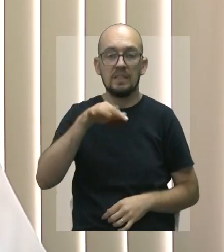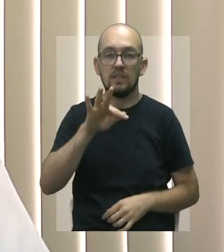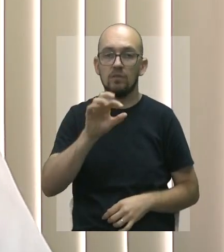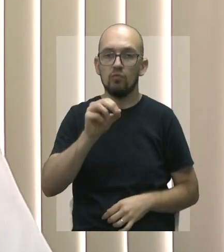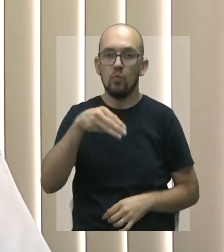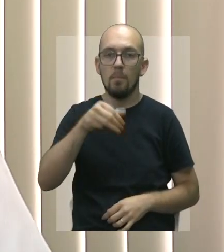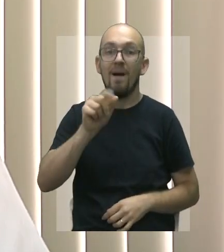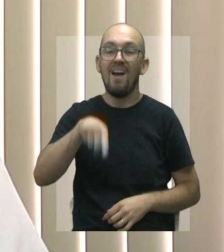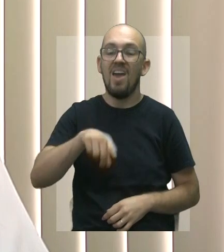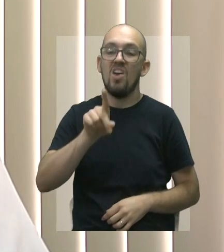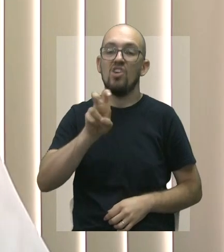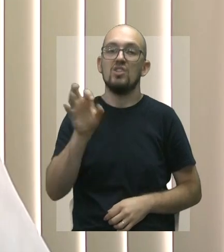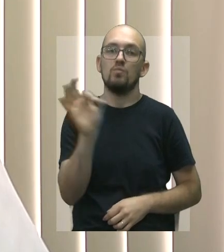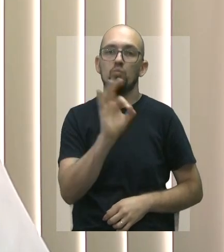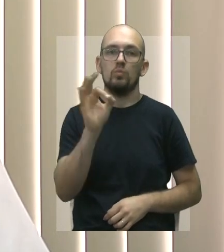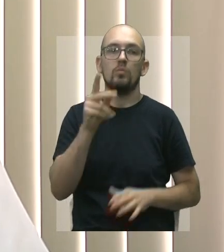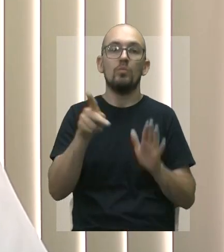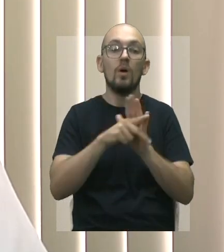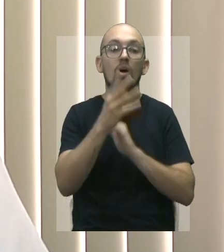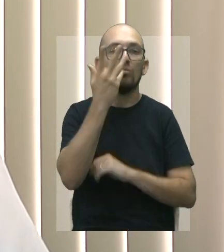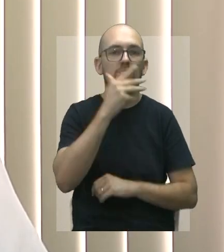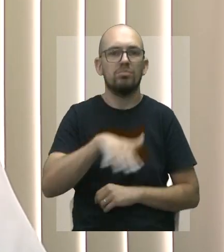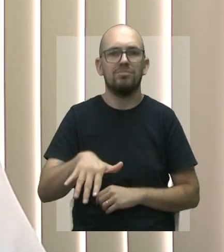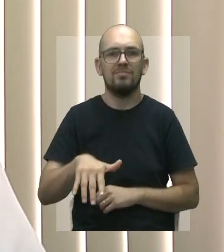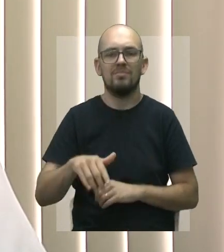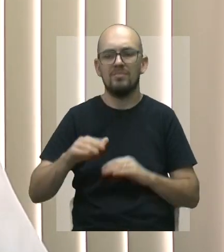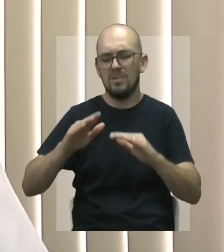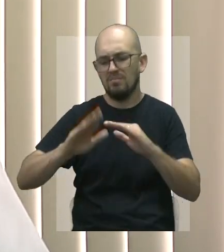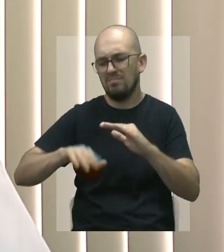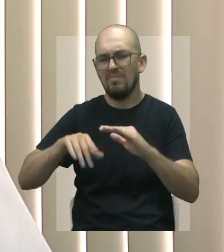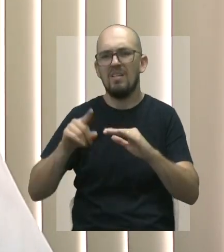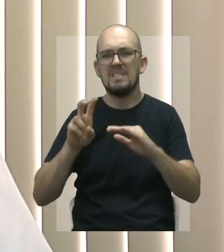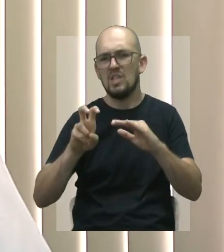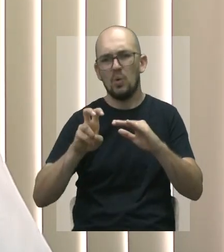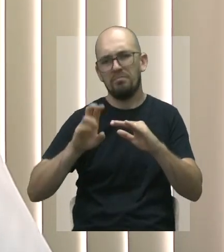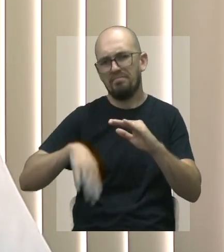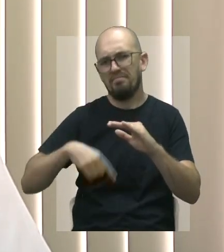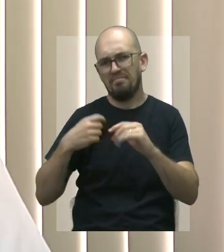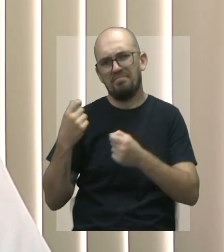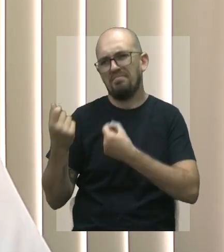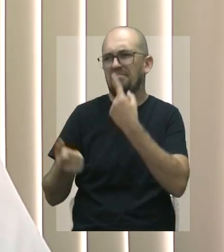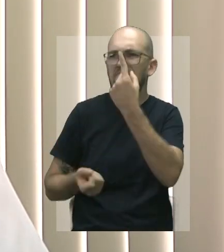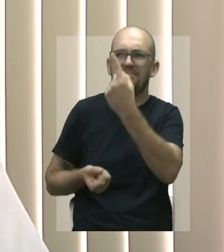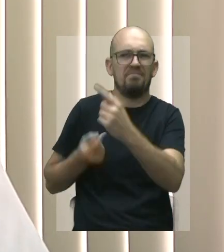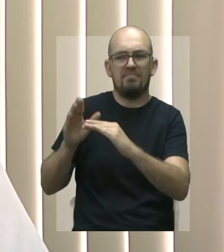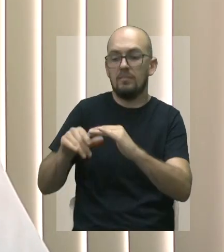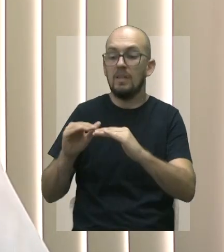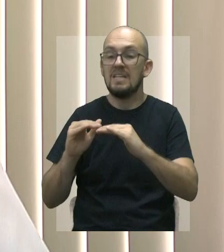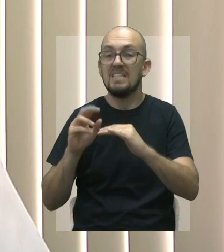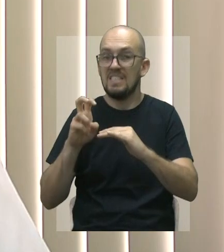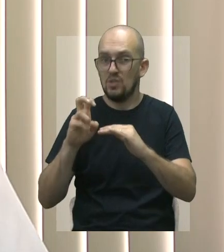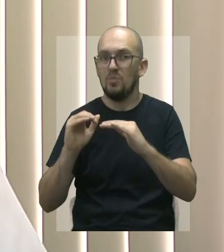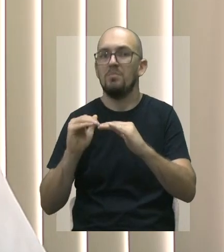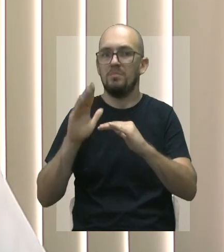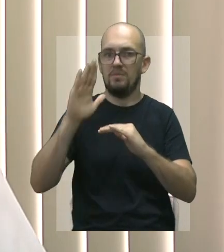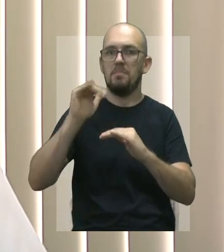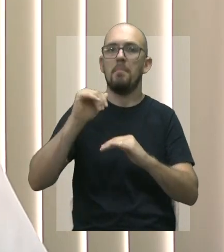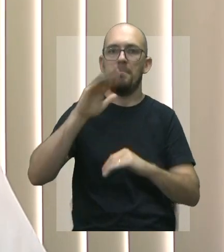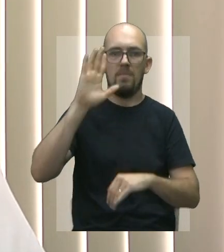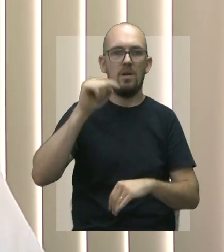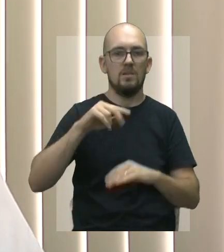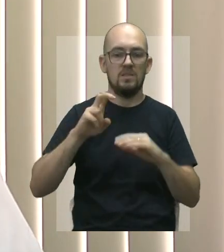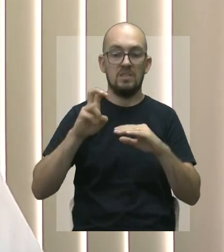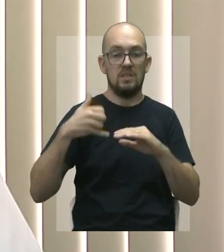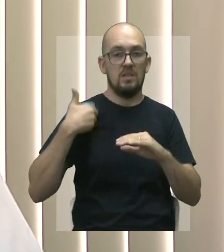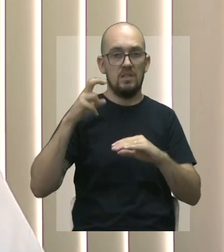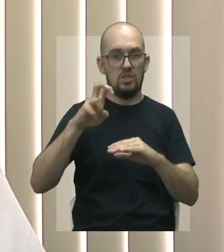dos cânceres infanto-juvenis, ele é raro antes dos 5 anos e nós dividimos em 2 tipos de acordo com a biópsia que é